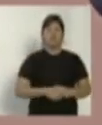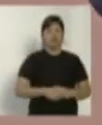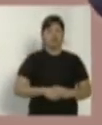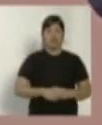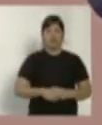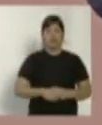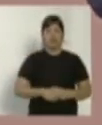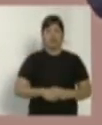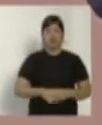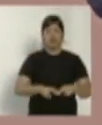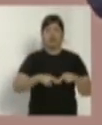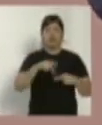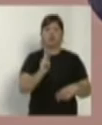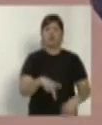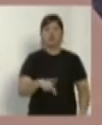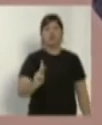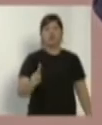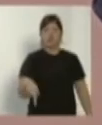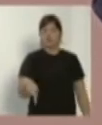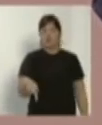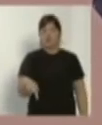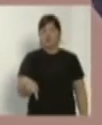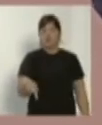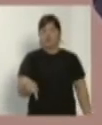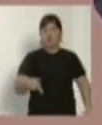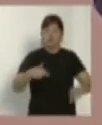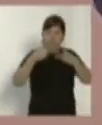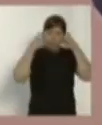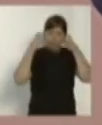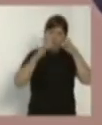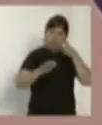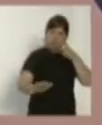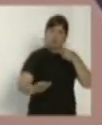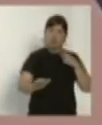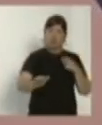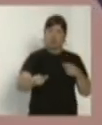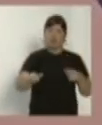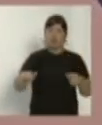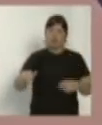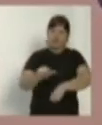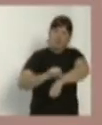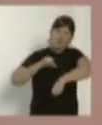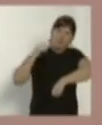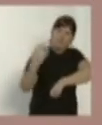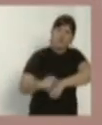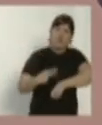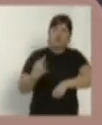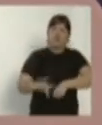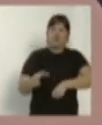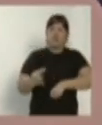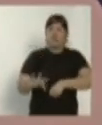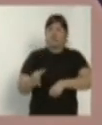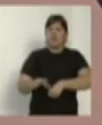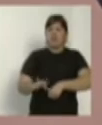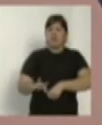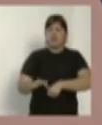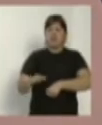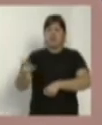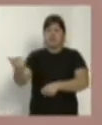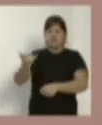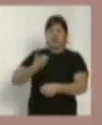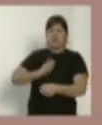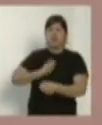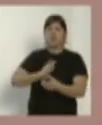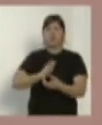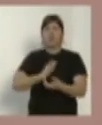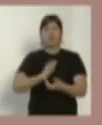a uma professora que notou que a criança estava machucada e ela acabou falando e fazendo a busca e